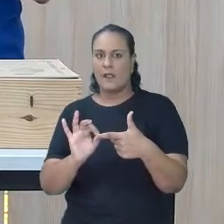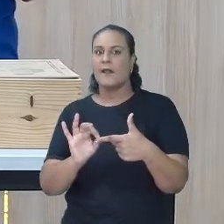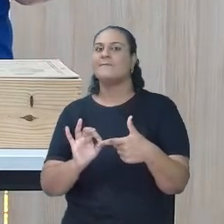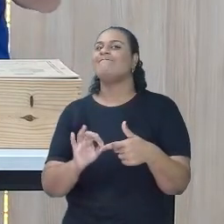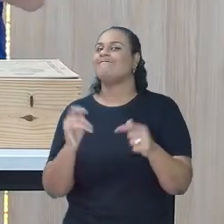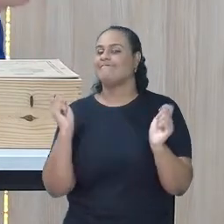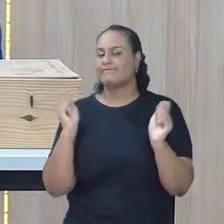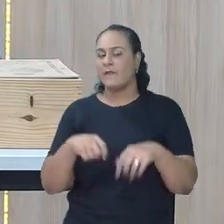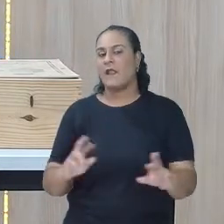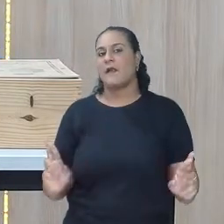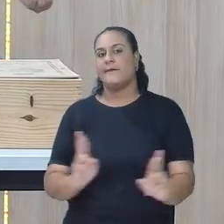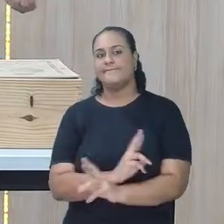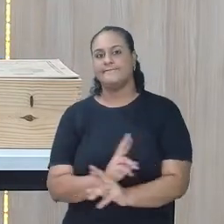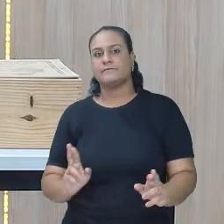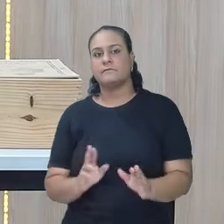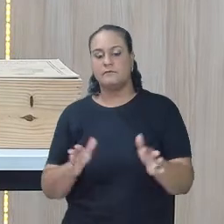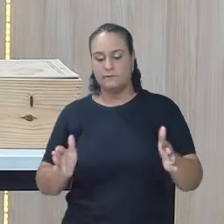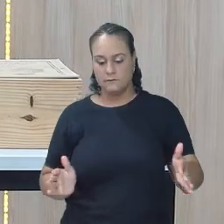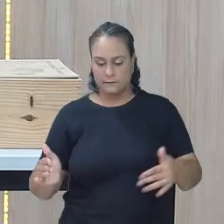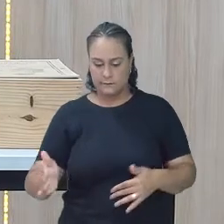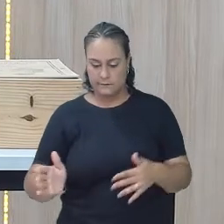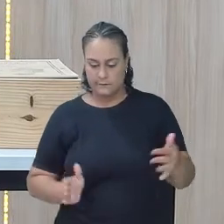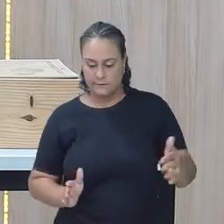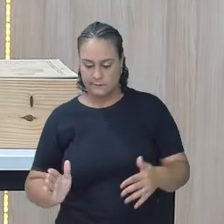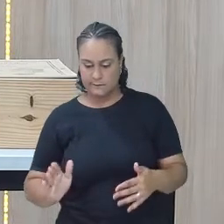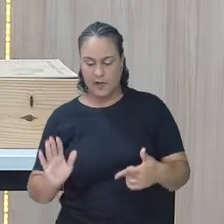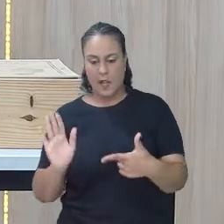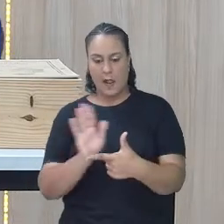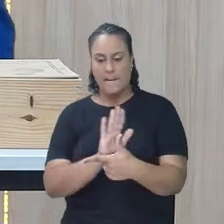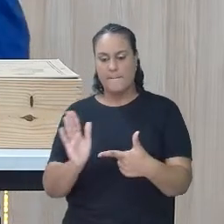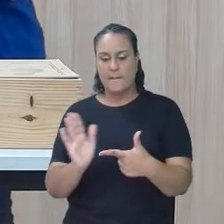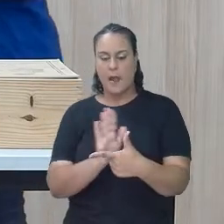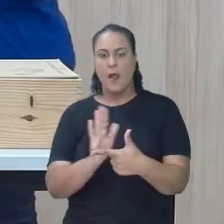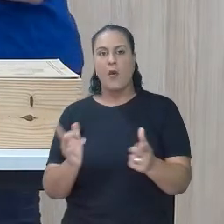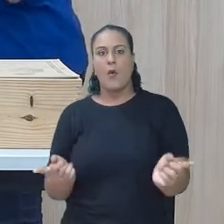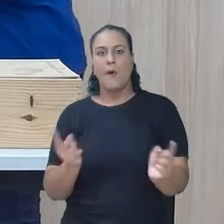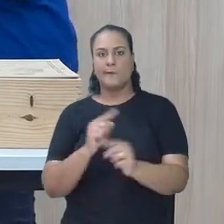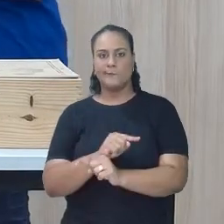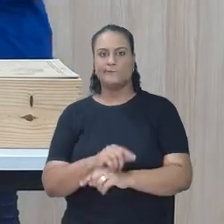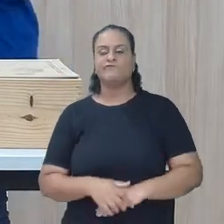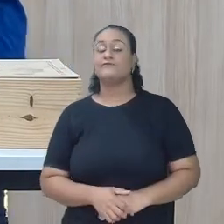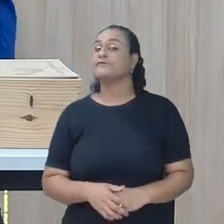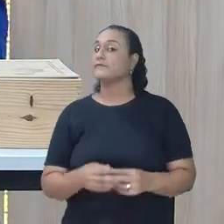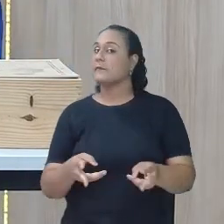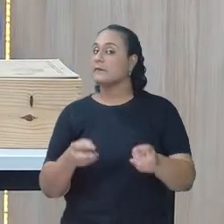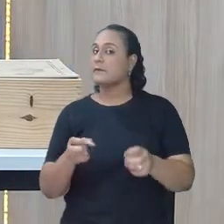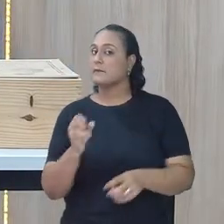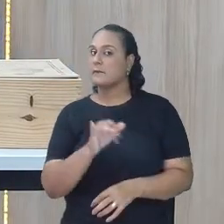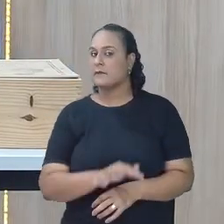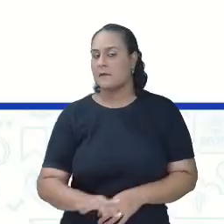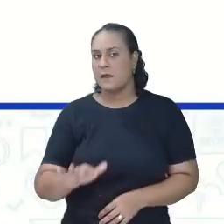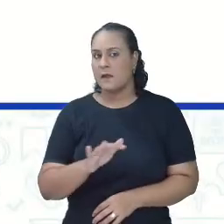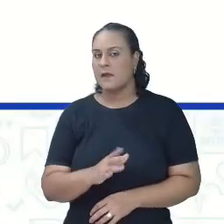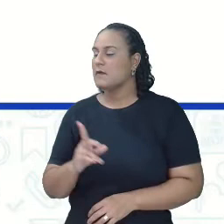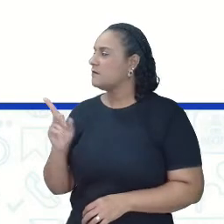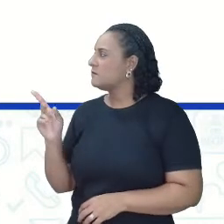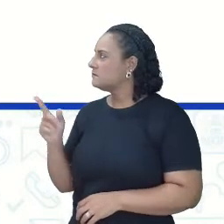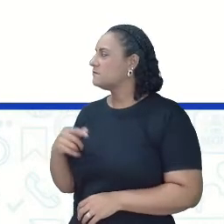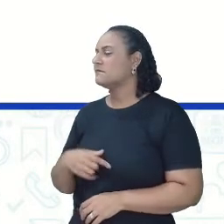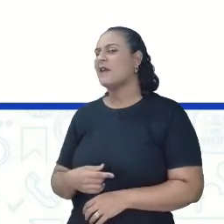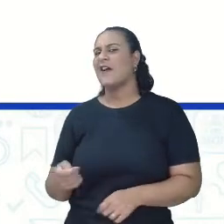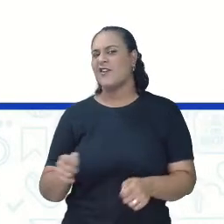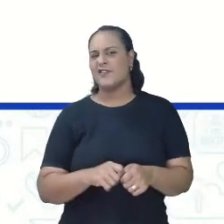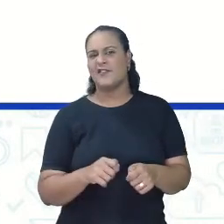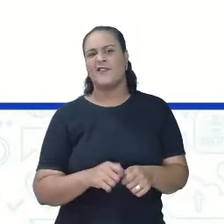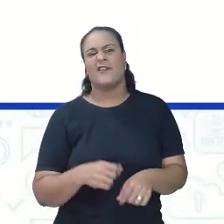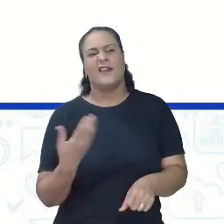consegue relacionar a posição com a sua face oposta. E daí, observando o desenho, a gente fez esse exercício na hora, né? Foi muito engraçado